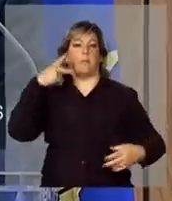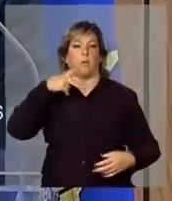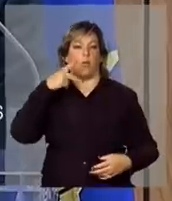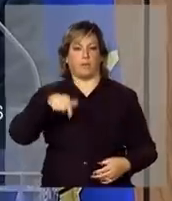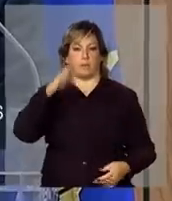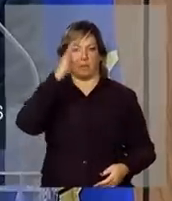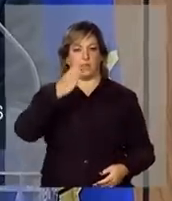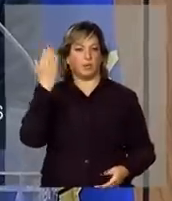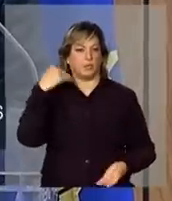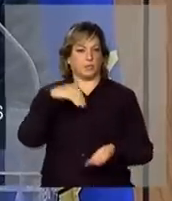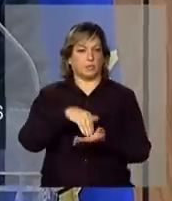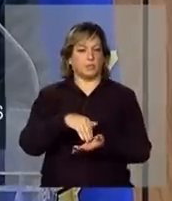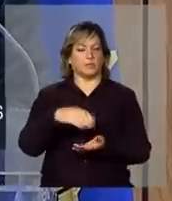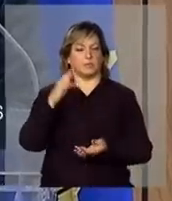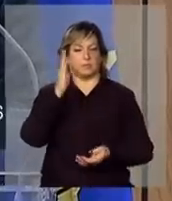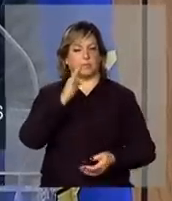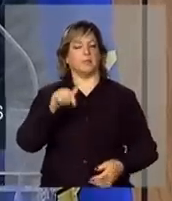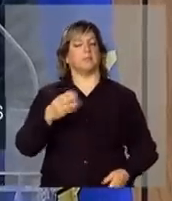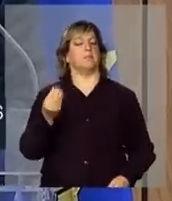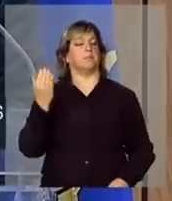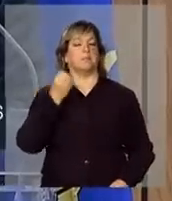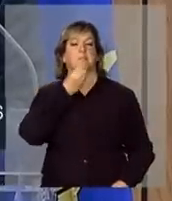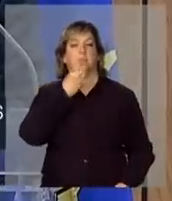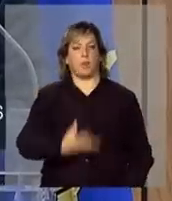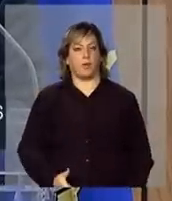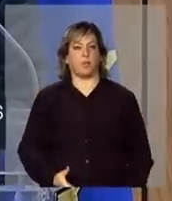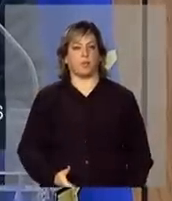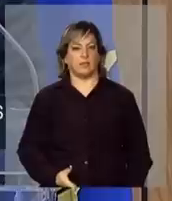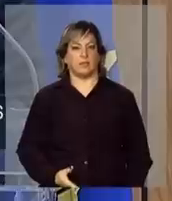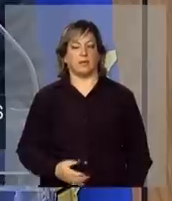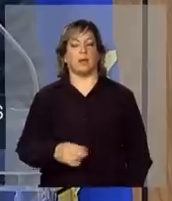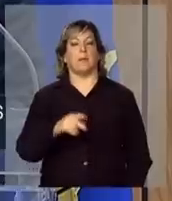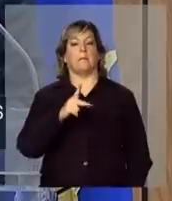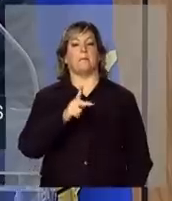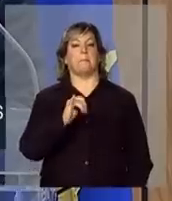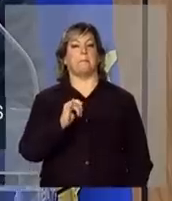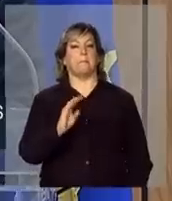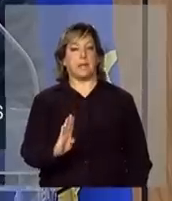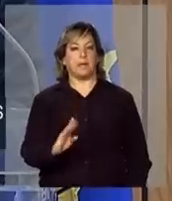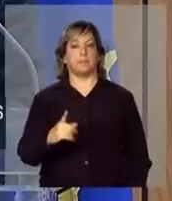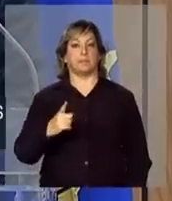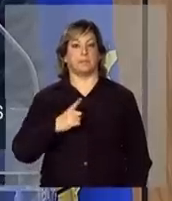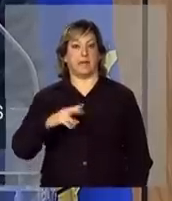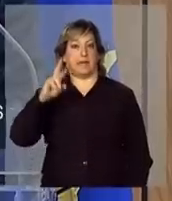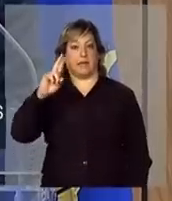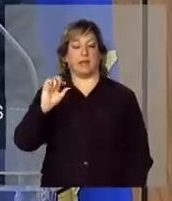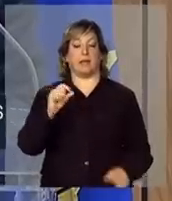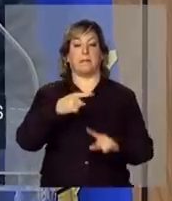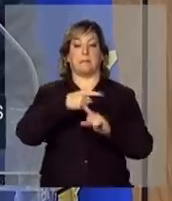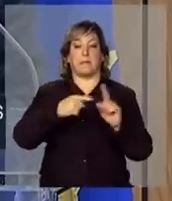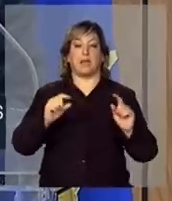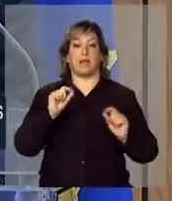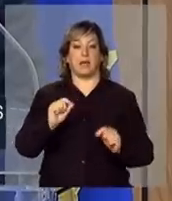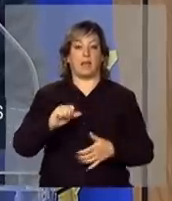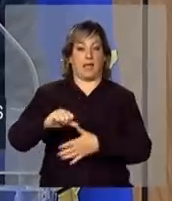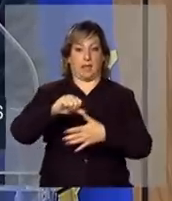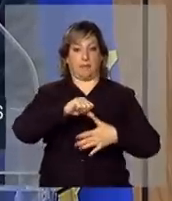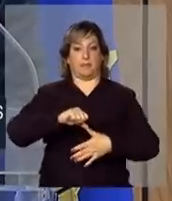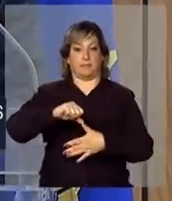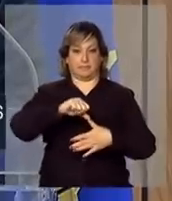últimos anos tem sido extraordinária. Com um produto interno bruto que representa metade da América do